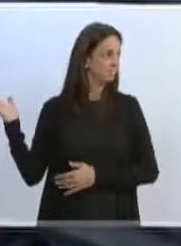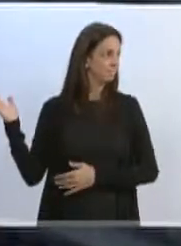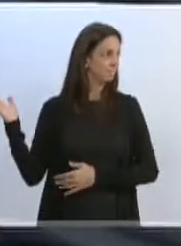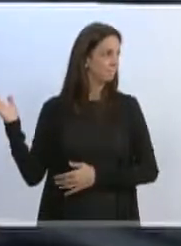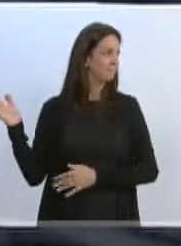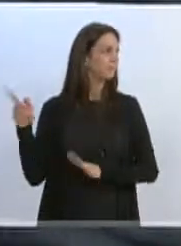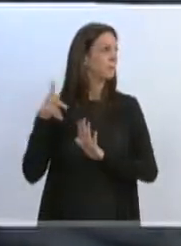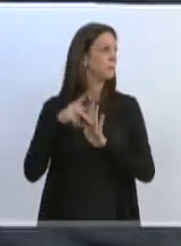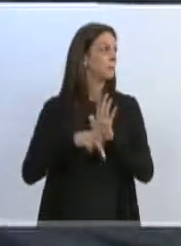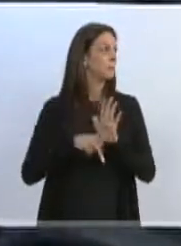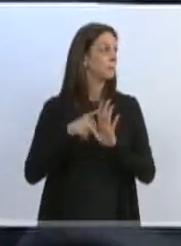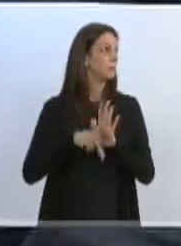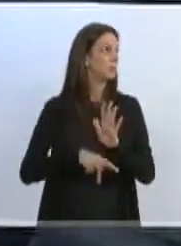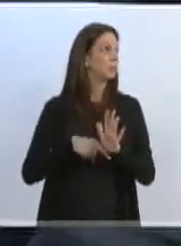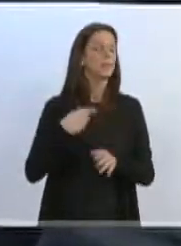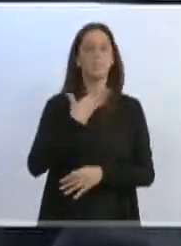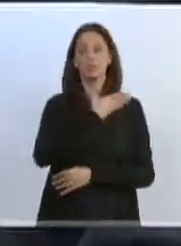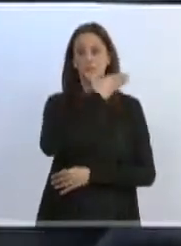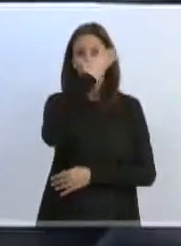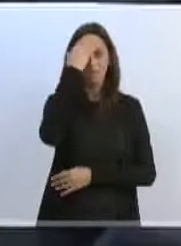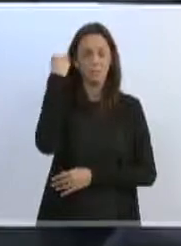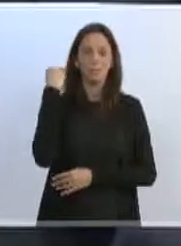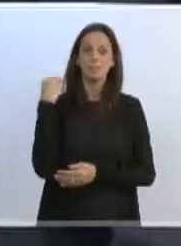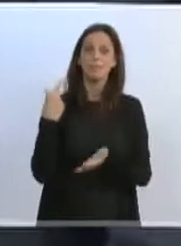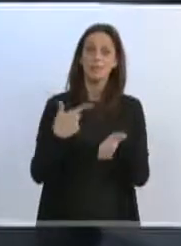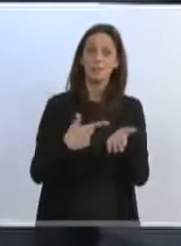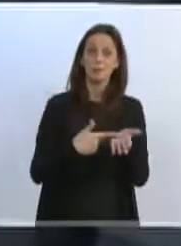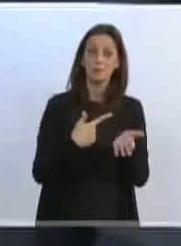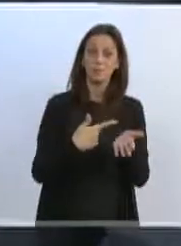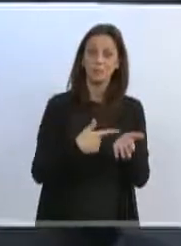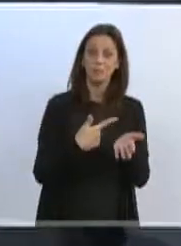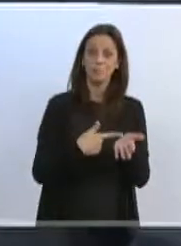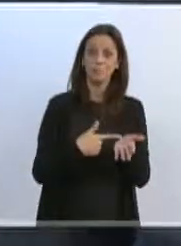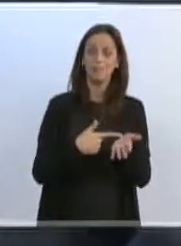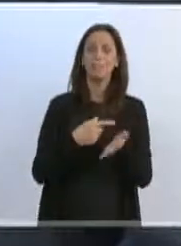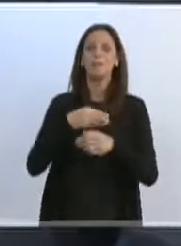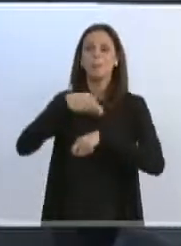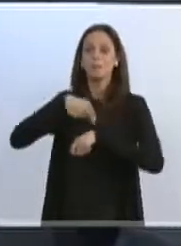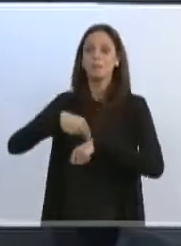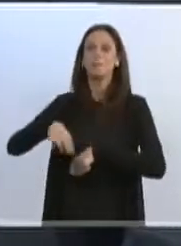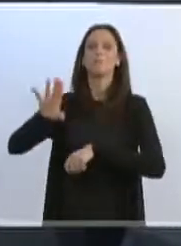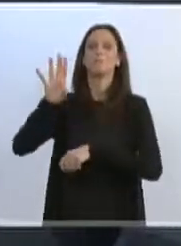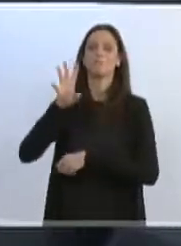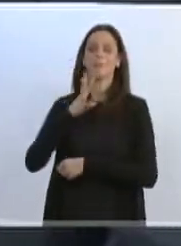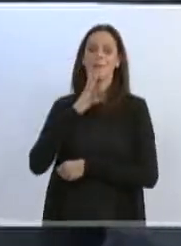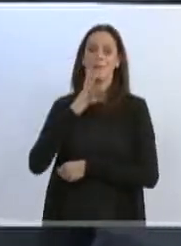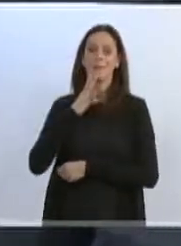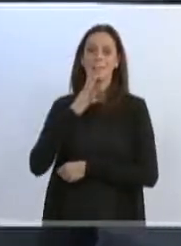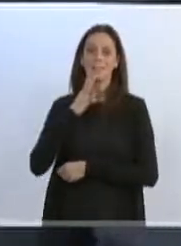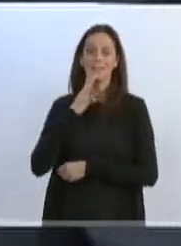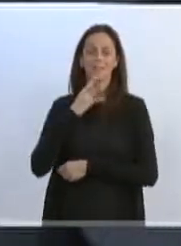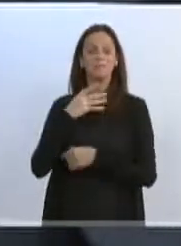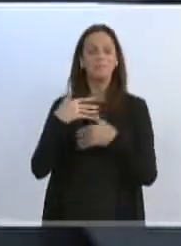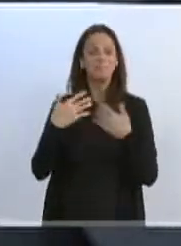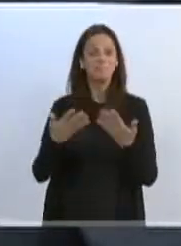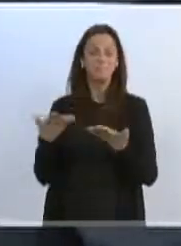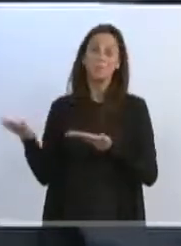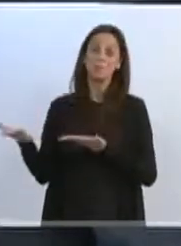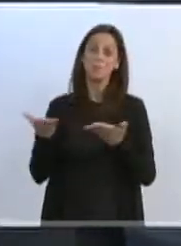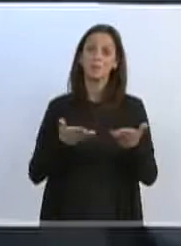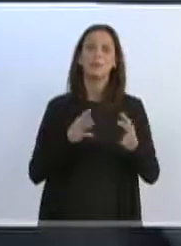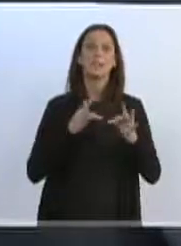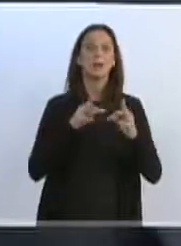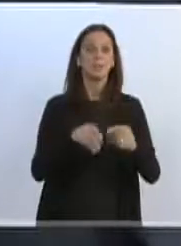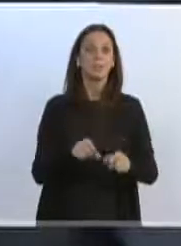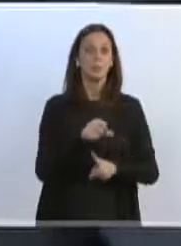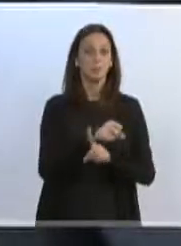esqueça um livro espalhe conhecimento quero aqui convidar toda a sociedade é que os senhores vereadores